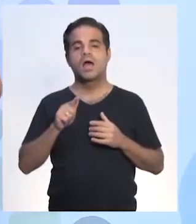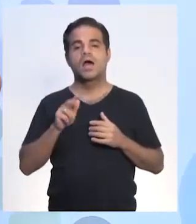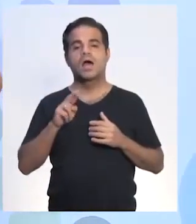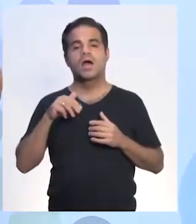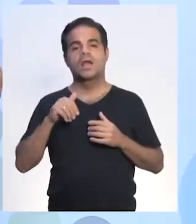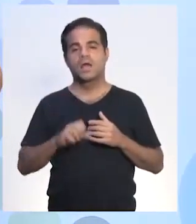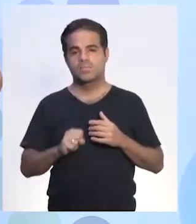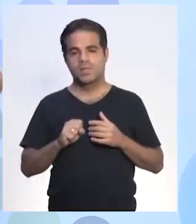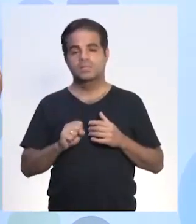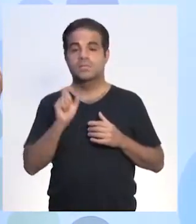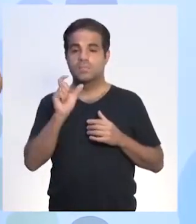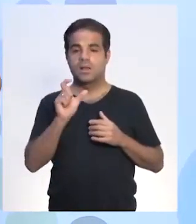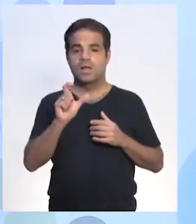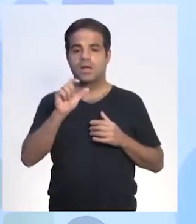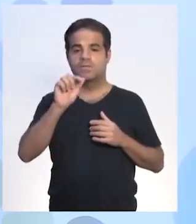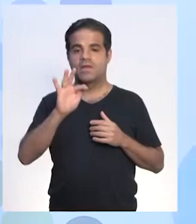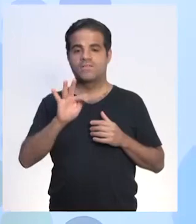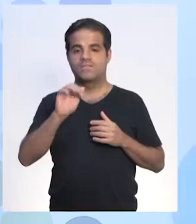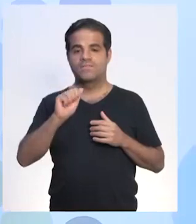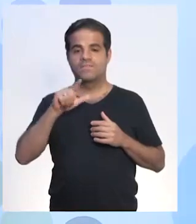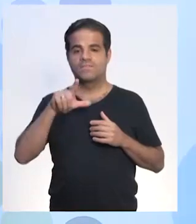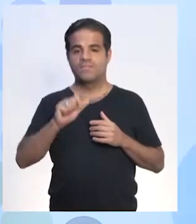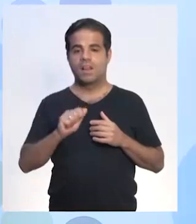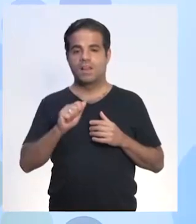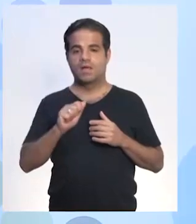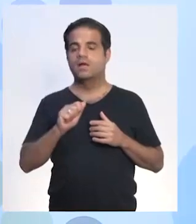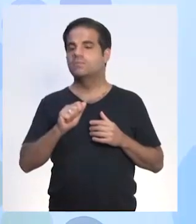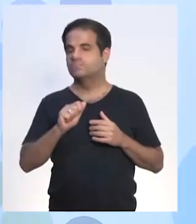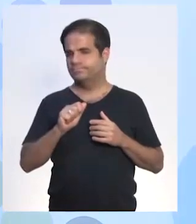palavra fala?